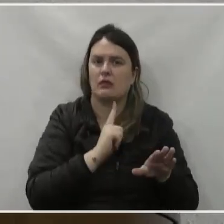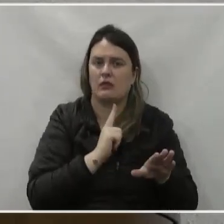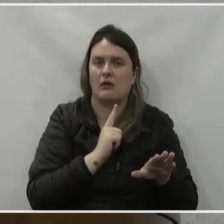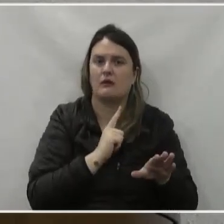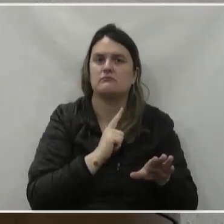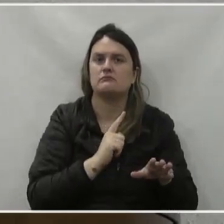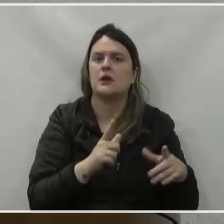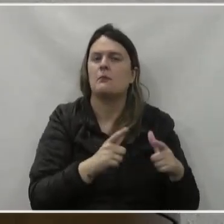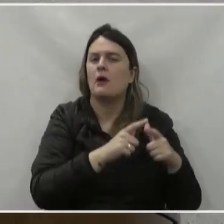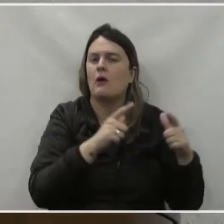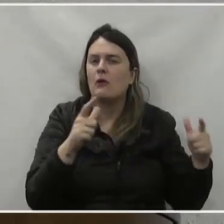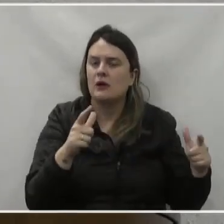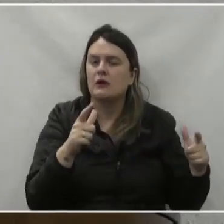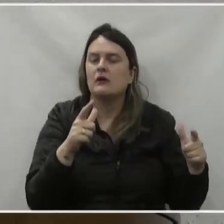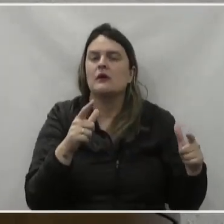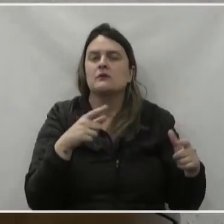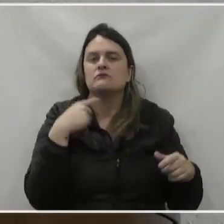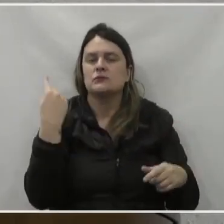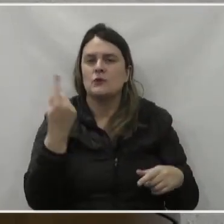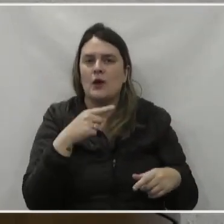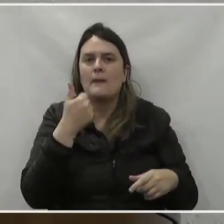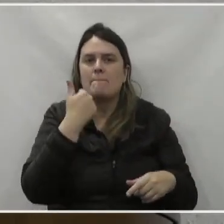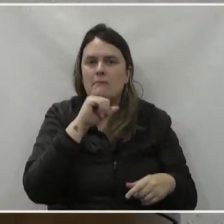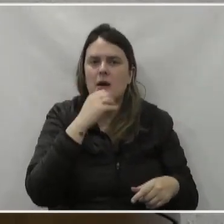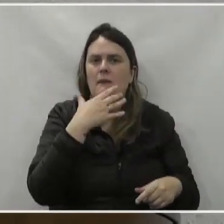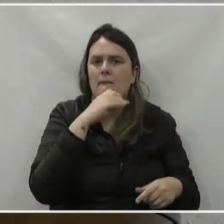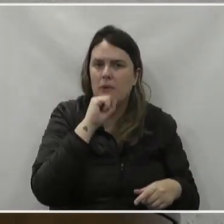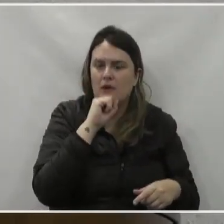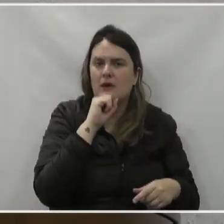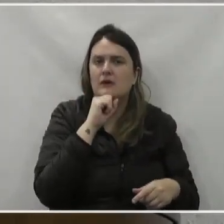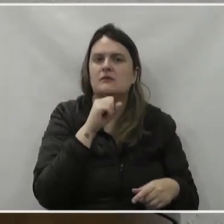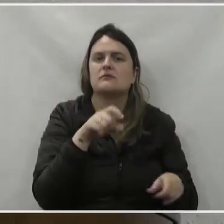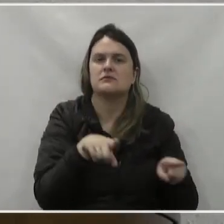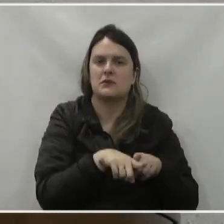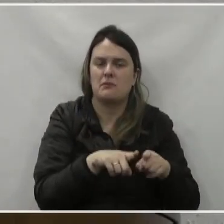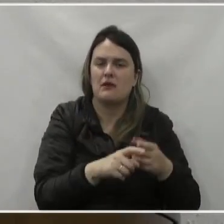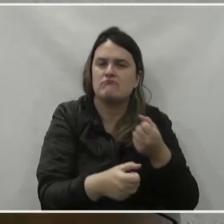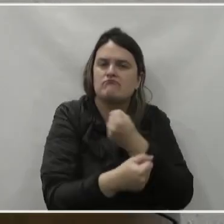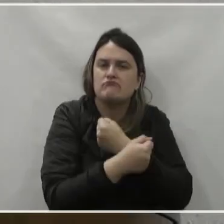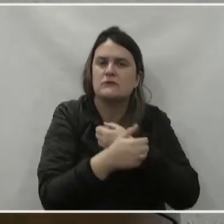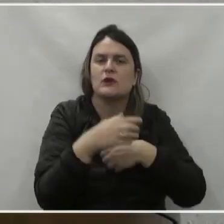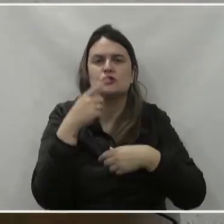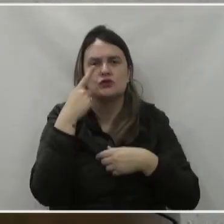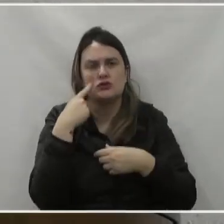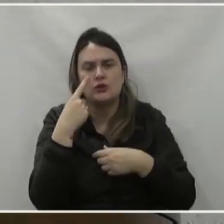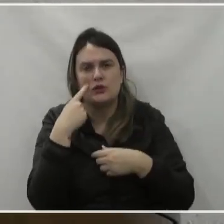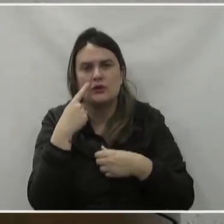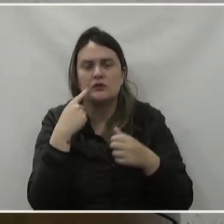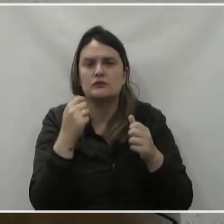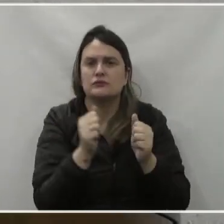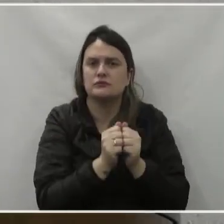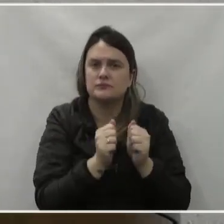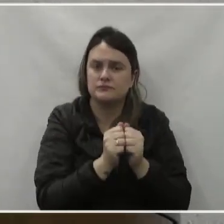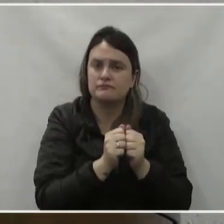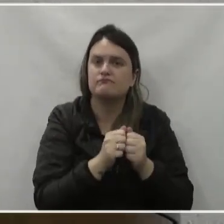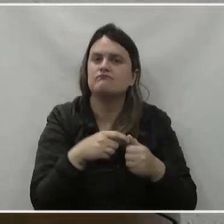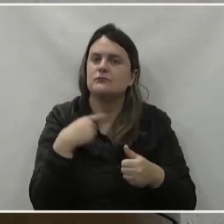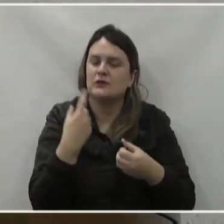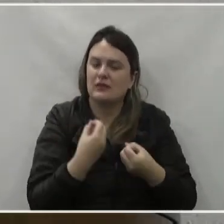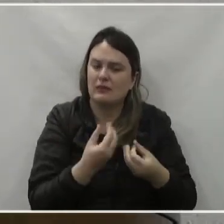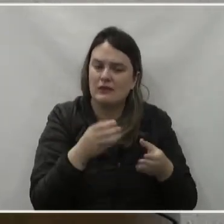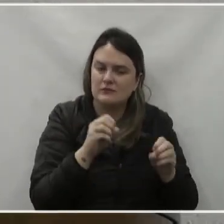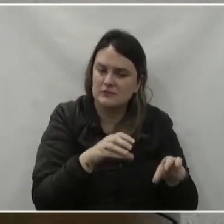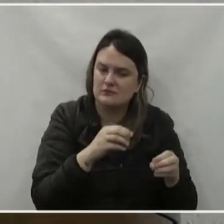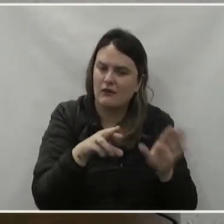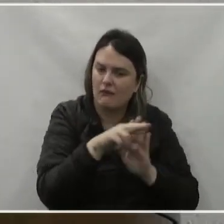Na maioria das vezes, somos mãe e pai. Damos colo, choramos com o aluno, damos